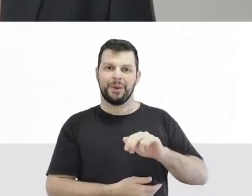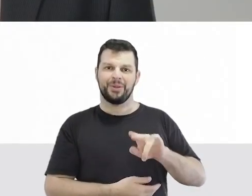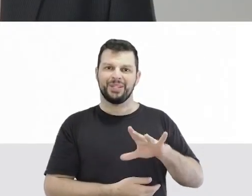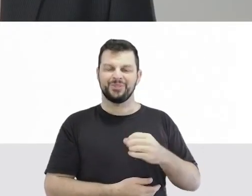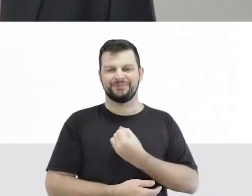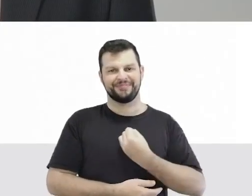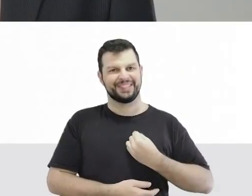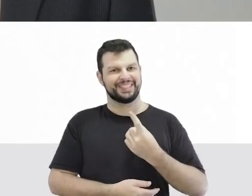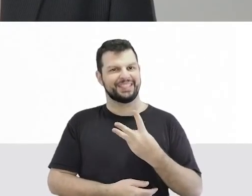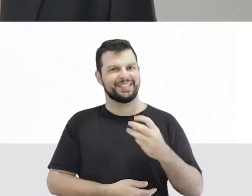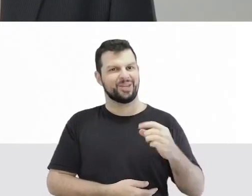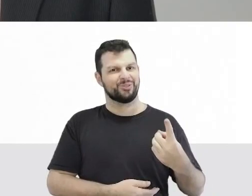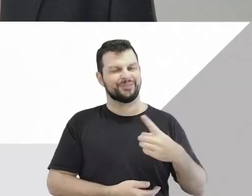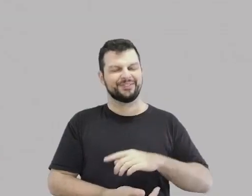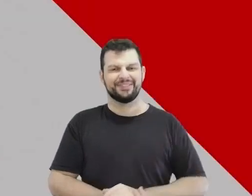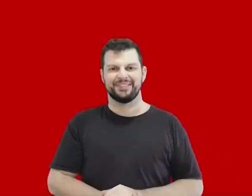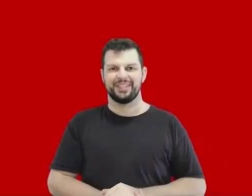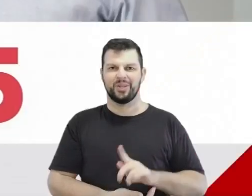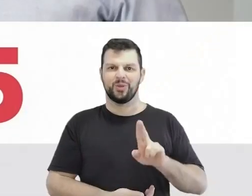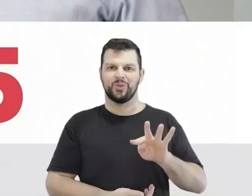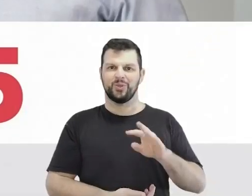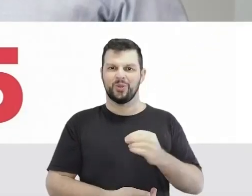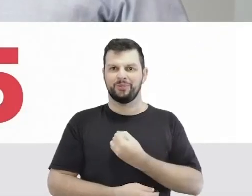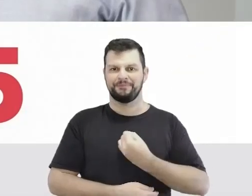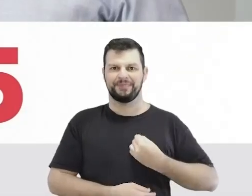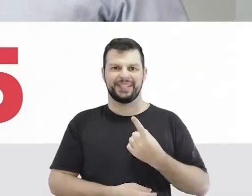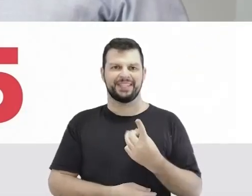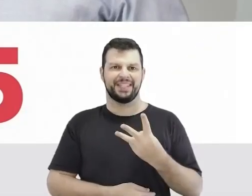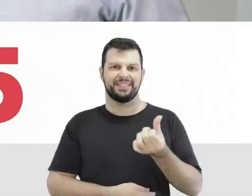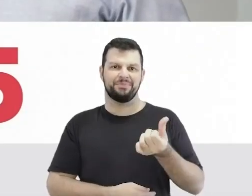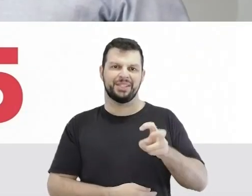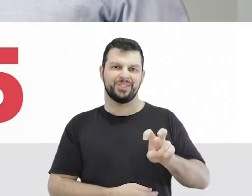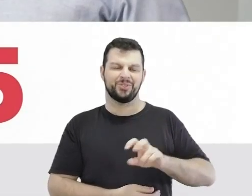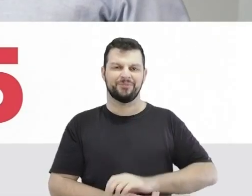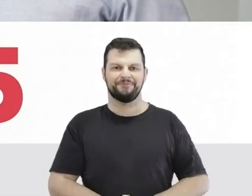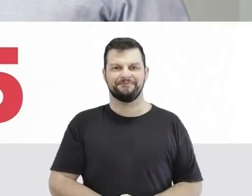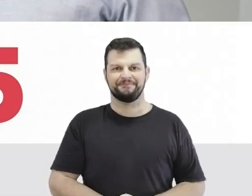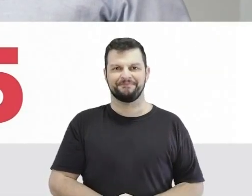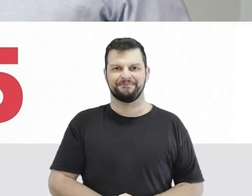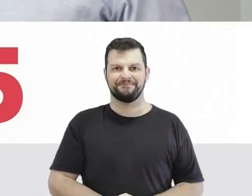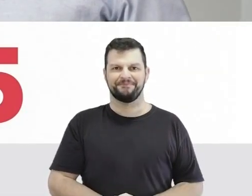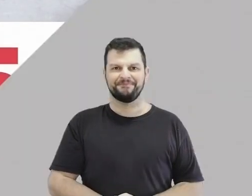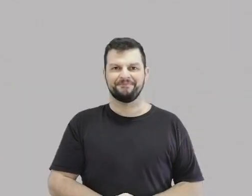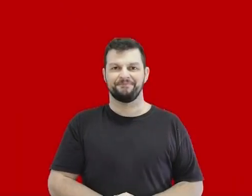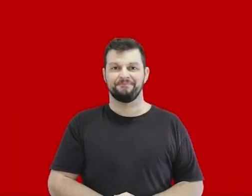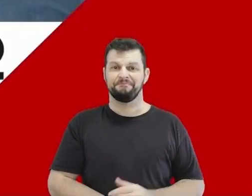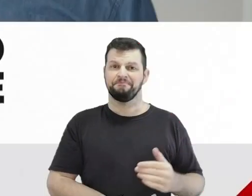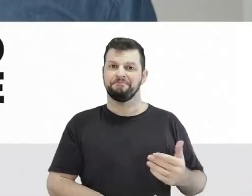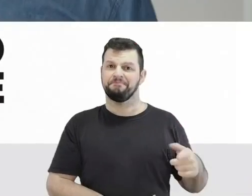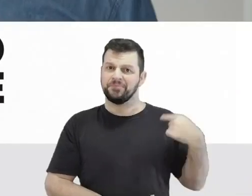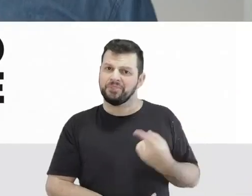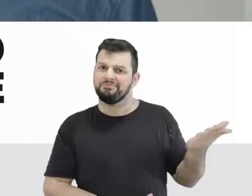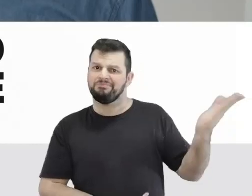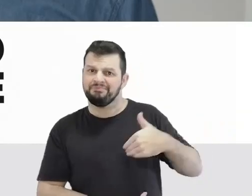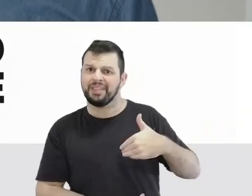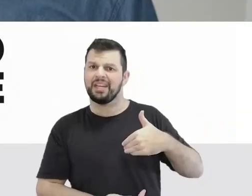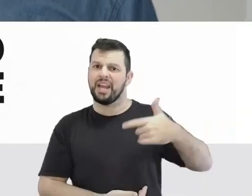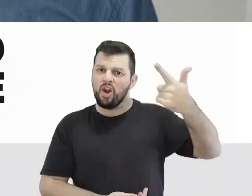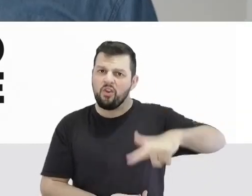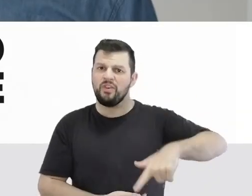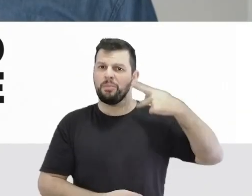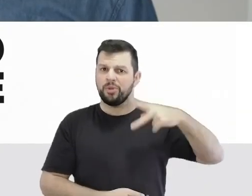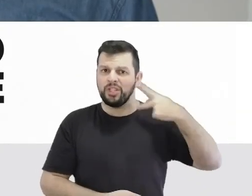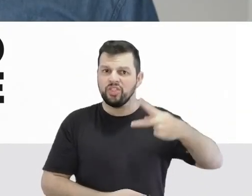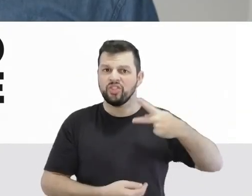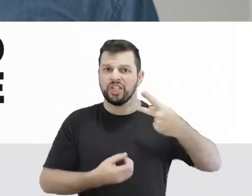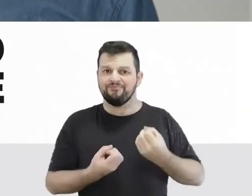Santos, 1301. Guto Lopes, 1365. Vamos renovar a política, levando